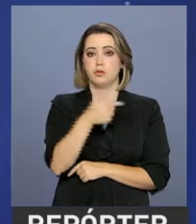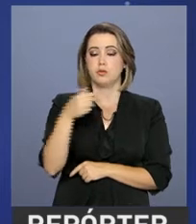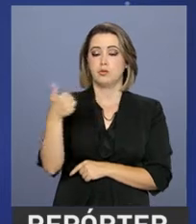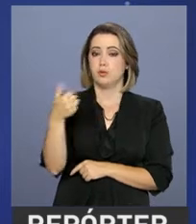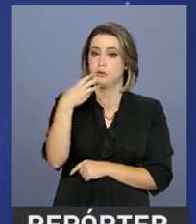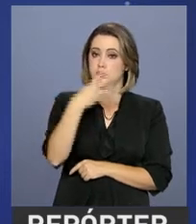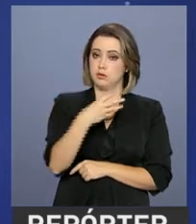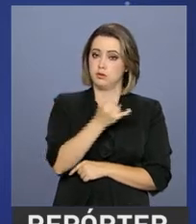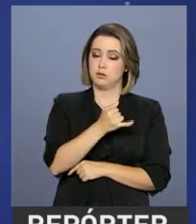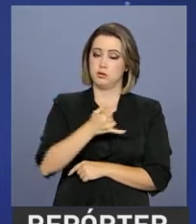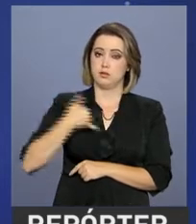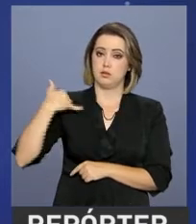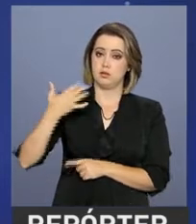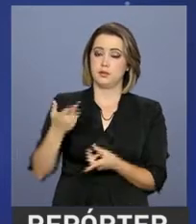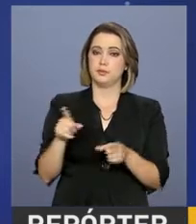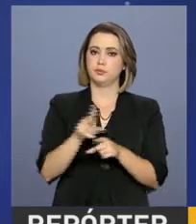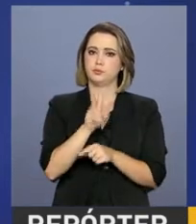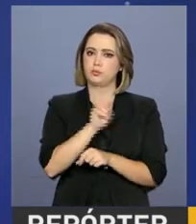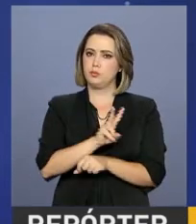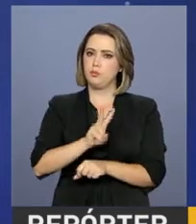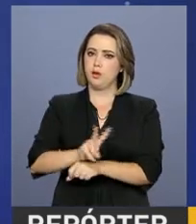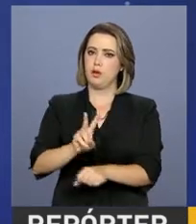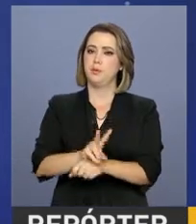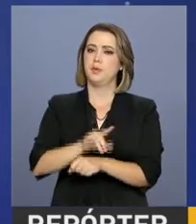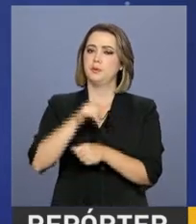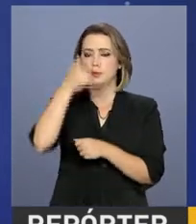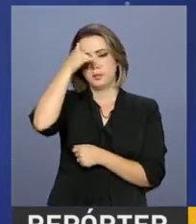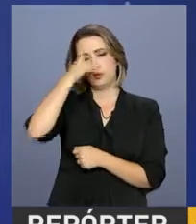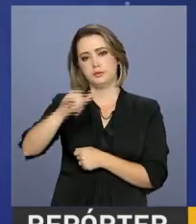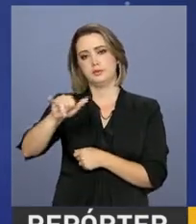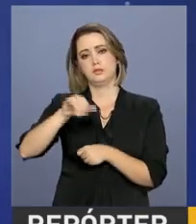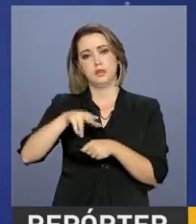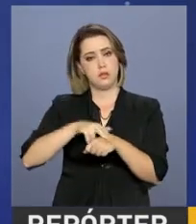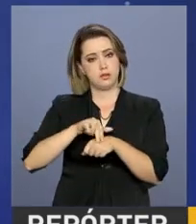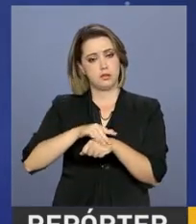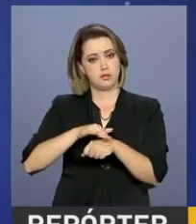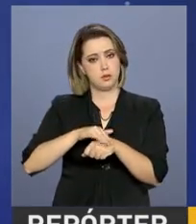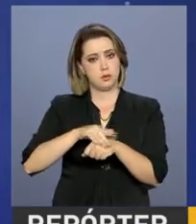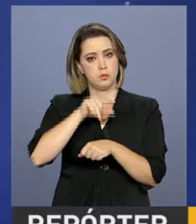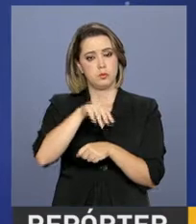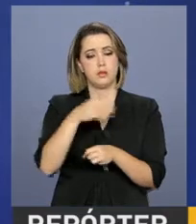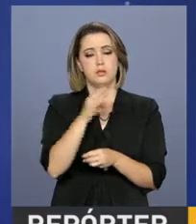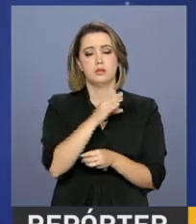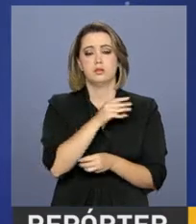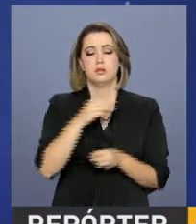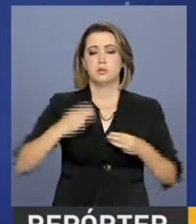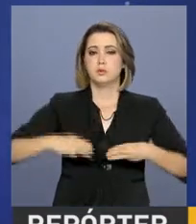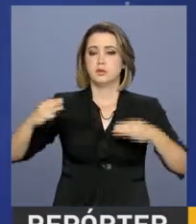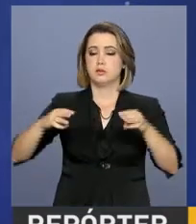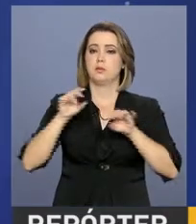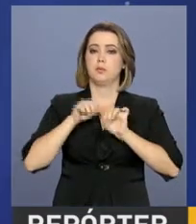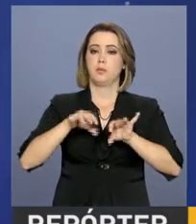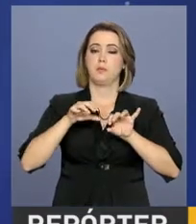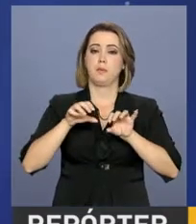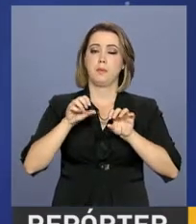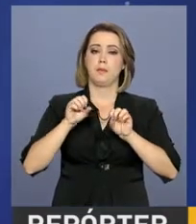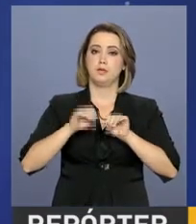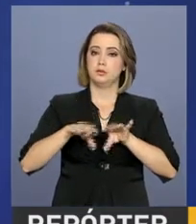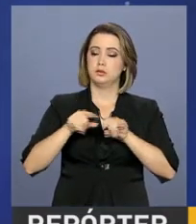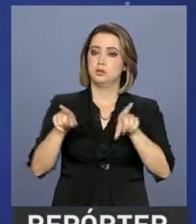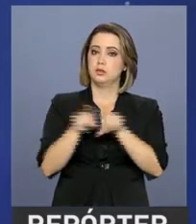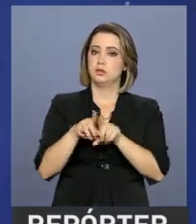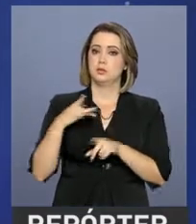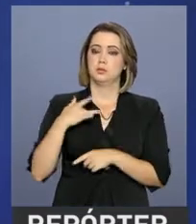proteção dos adolescentes contra essas doenças dos ministérios da saúde e da educação anunciaram uma parceria que vai